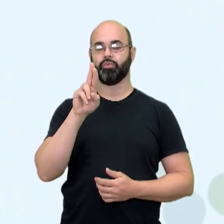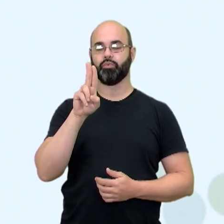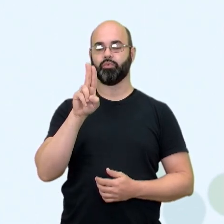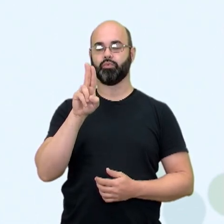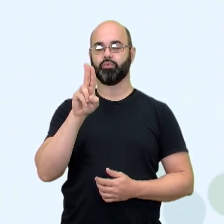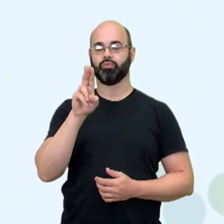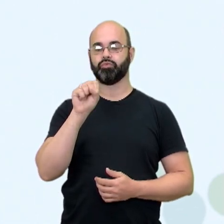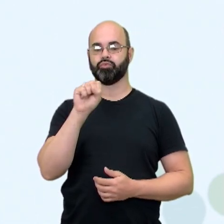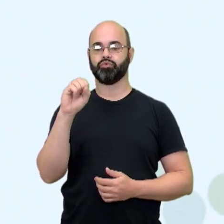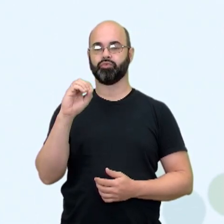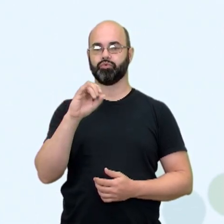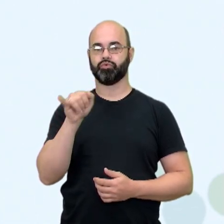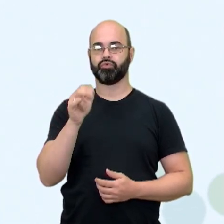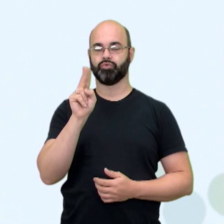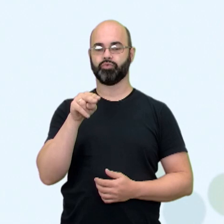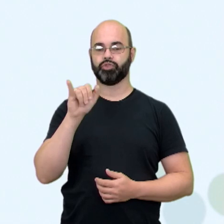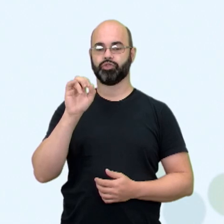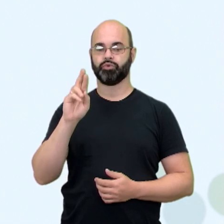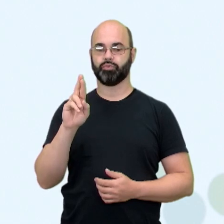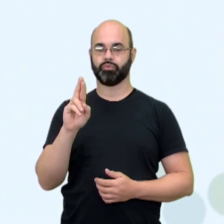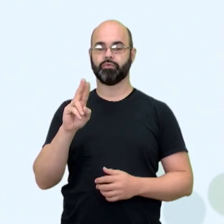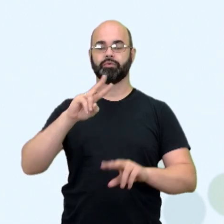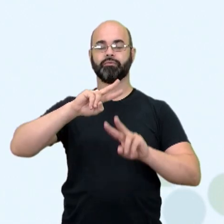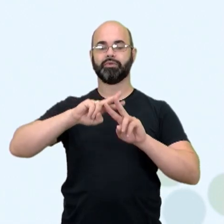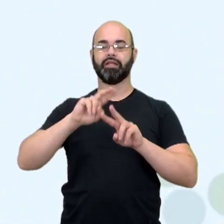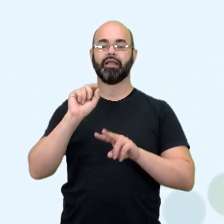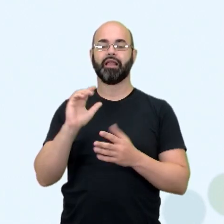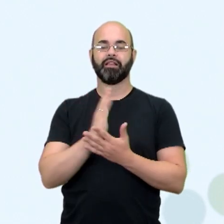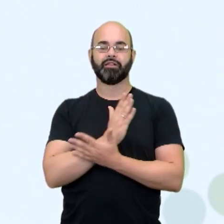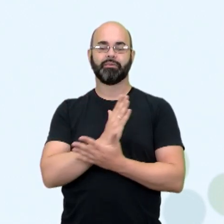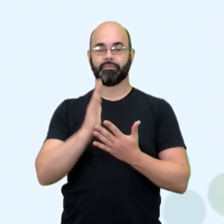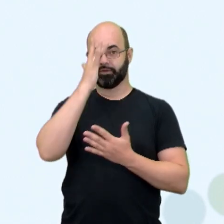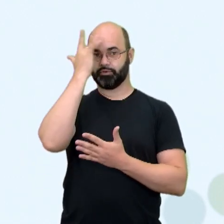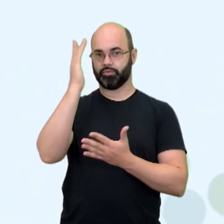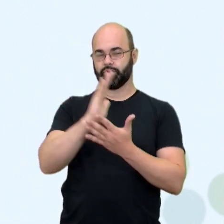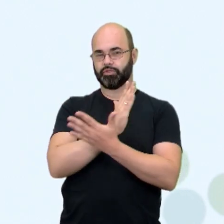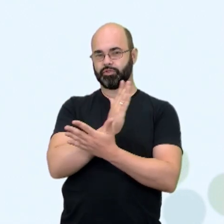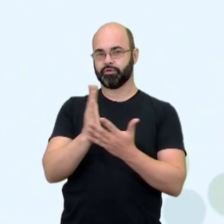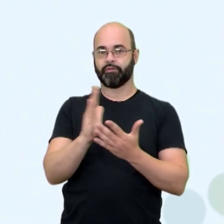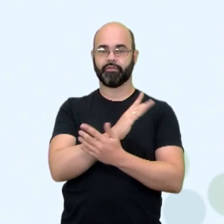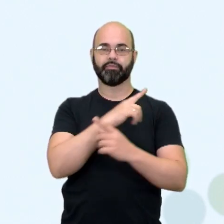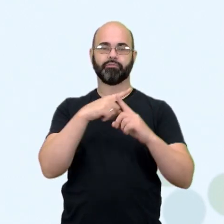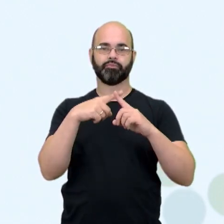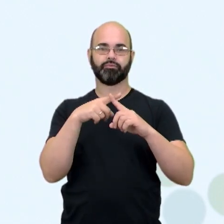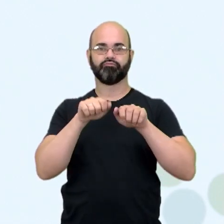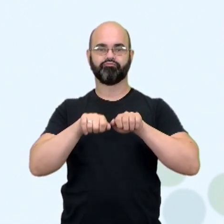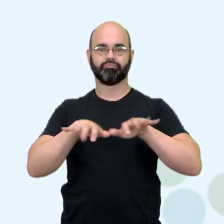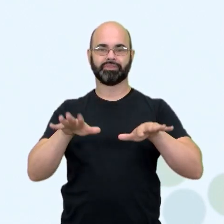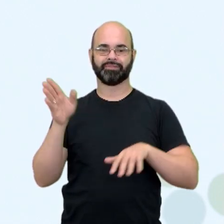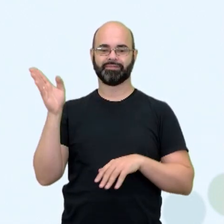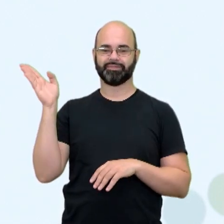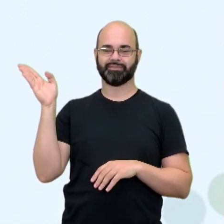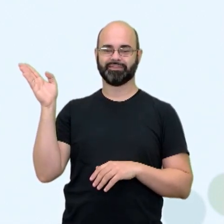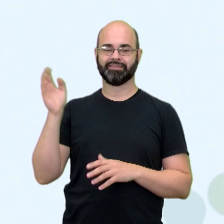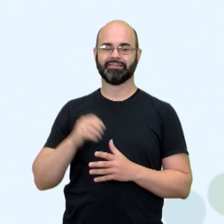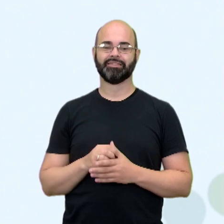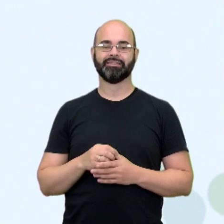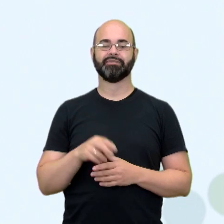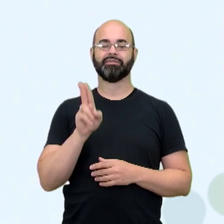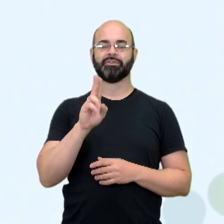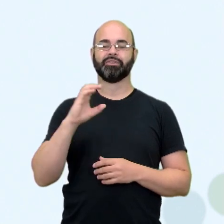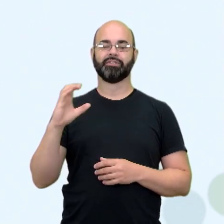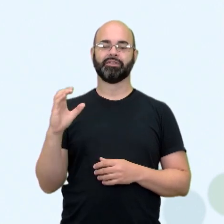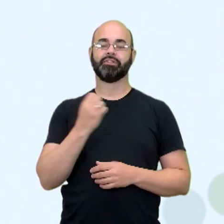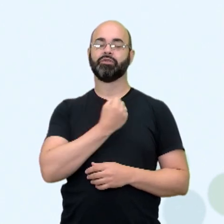do hashtag Quem Divide Multiplica, né? Faz parte esse componente da unidade curricular 1, números